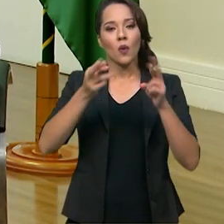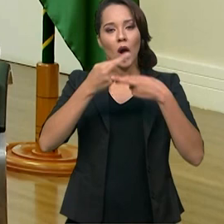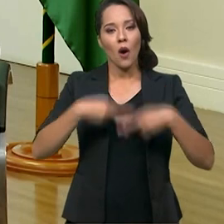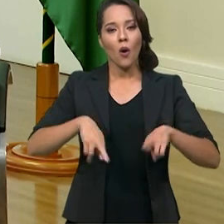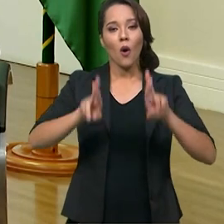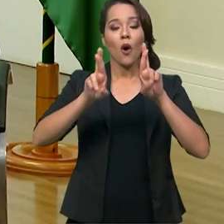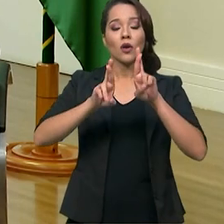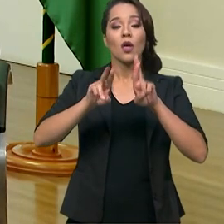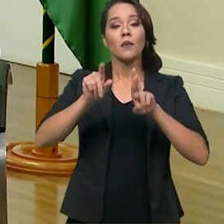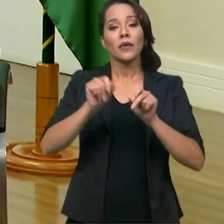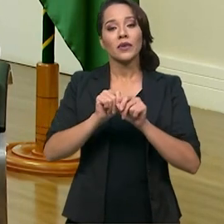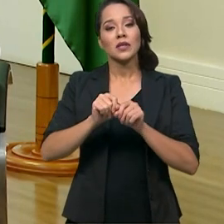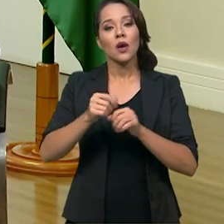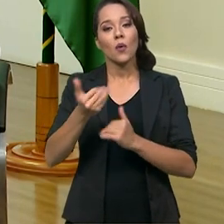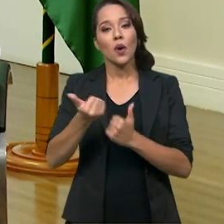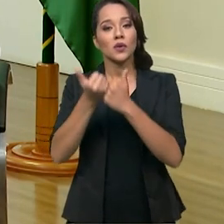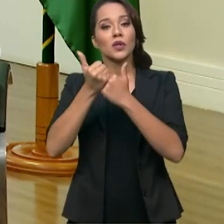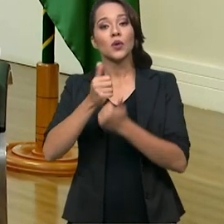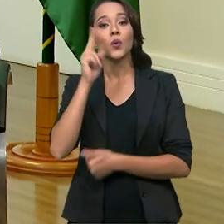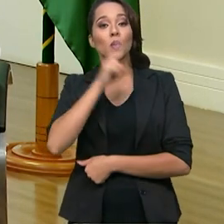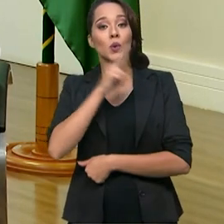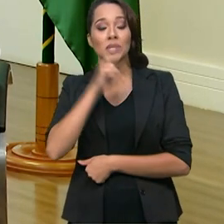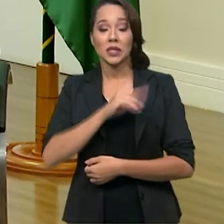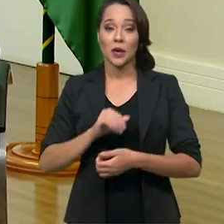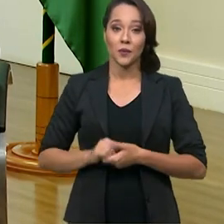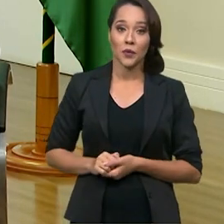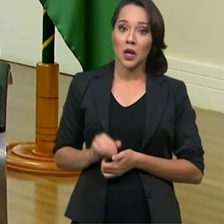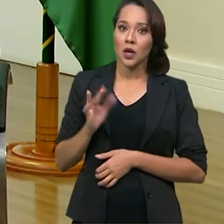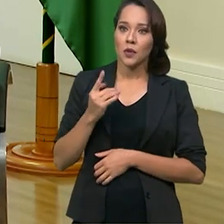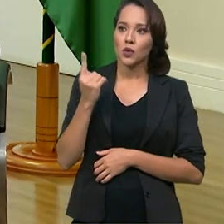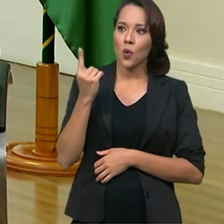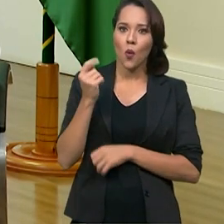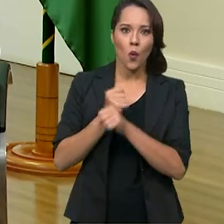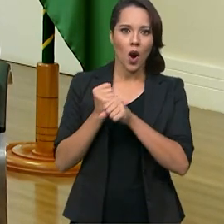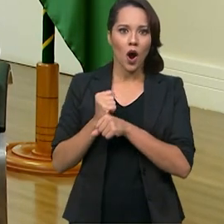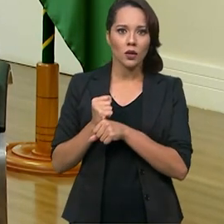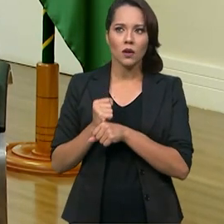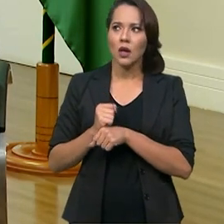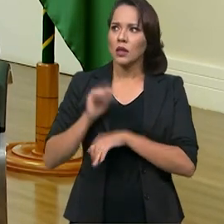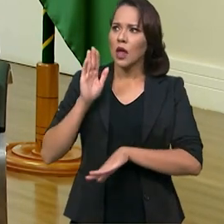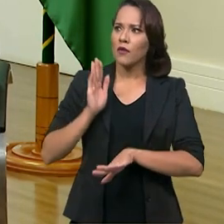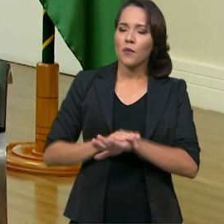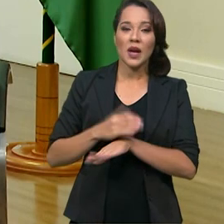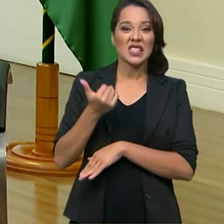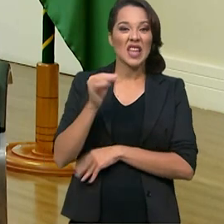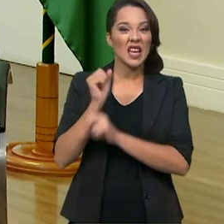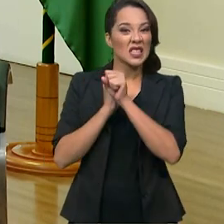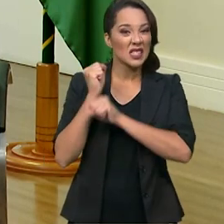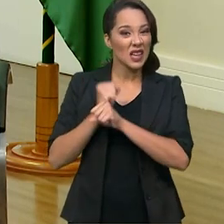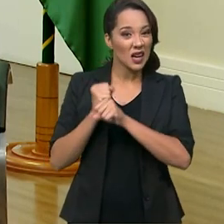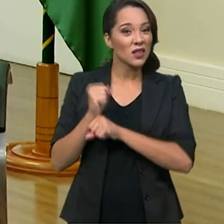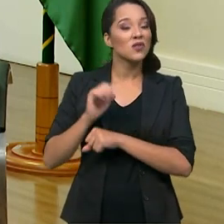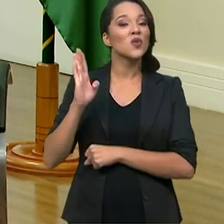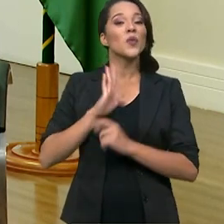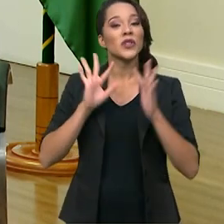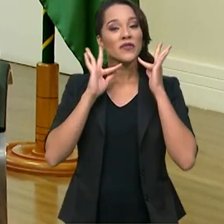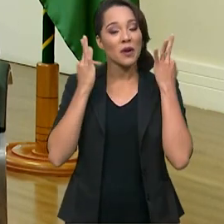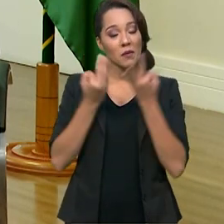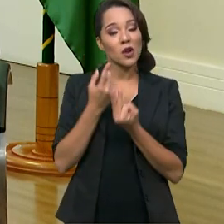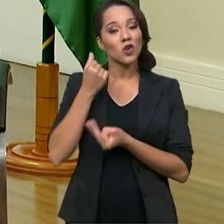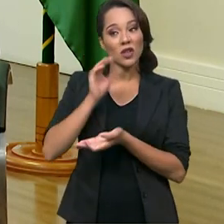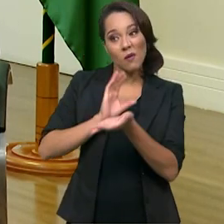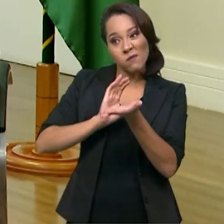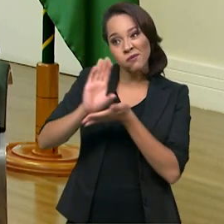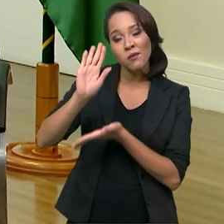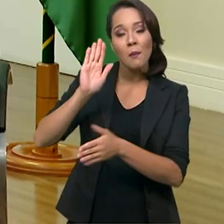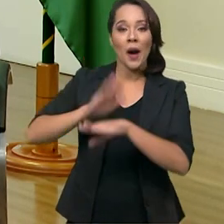do auxílio emergencial, que em pouco mais de um ano executou mais recursos do que 10 anos de existência do Bolsa Família.